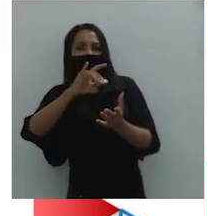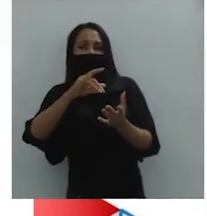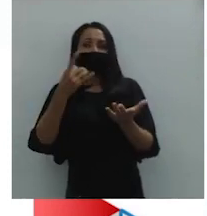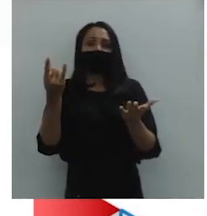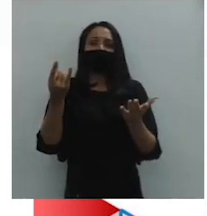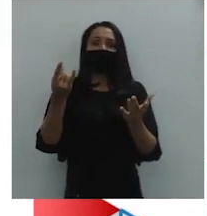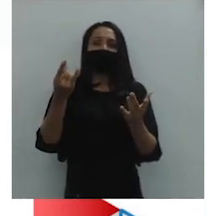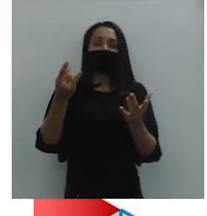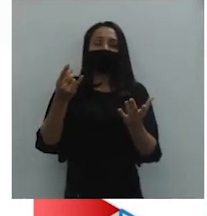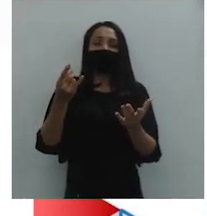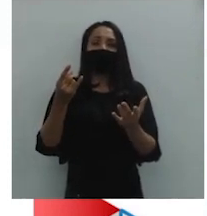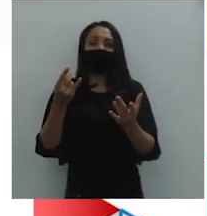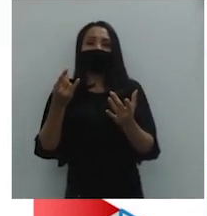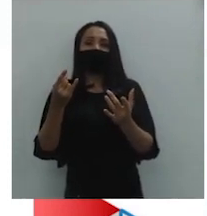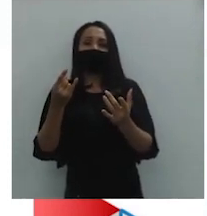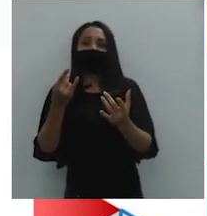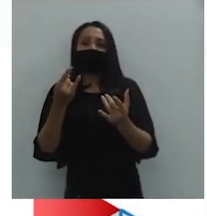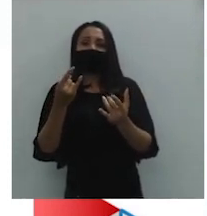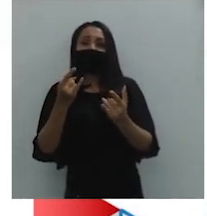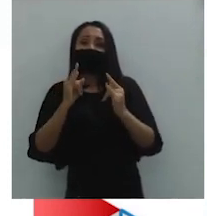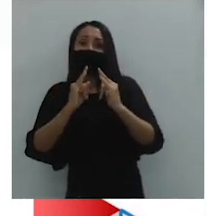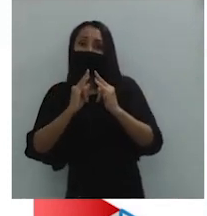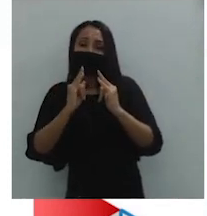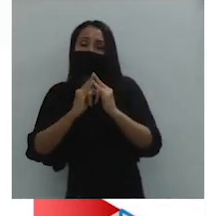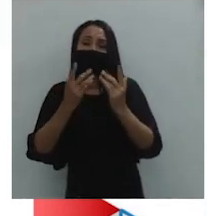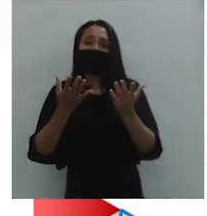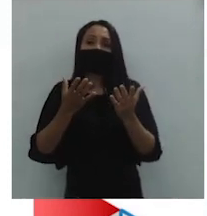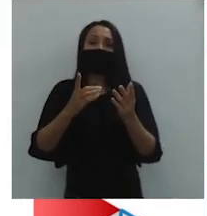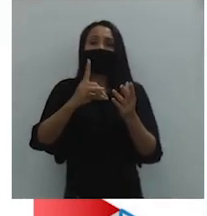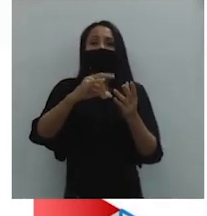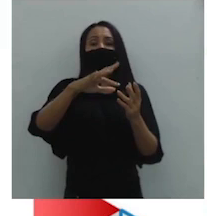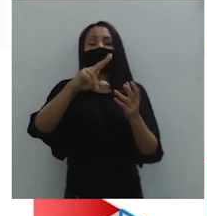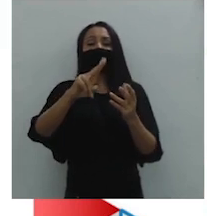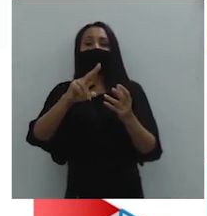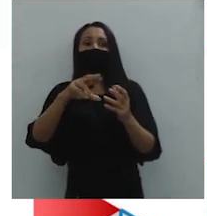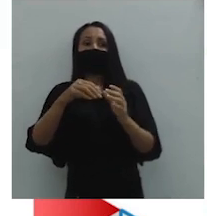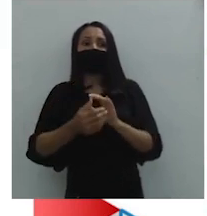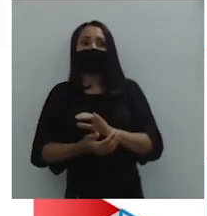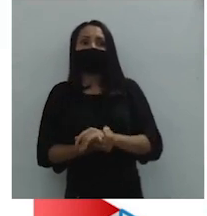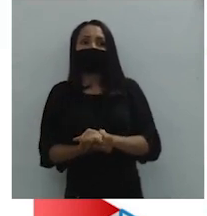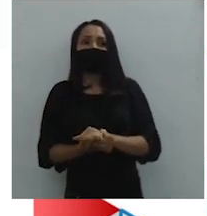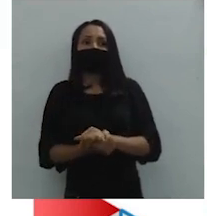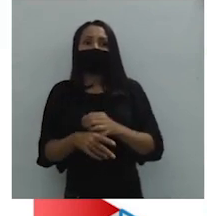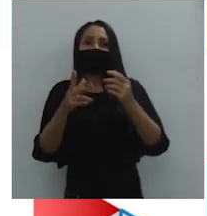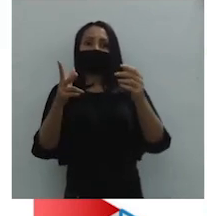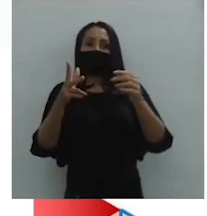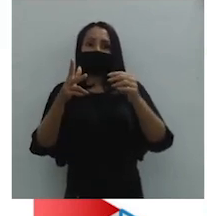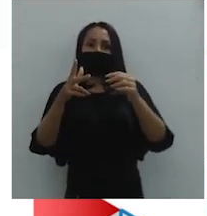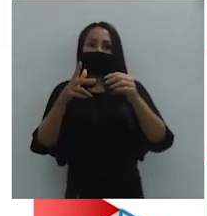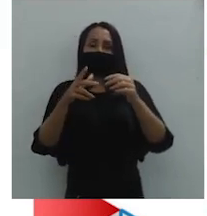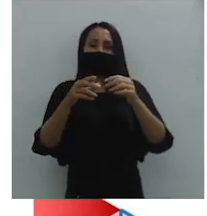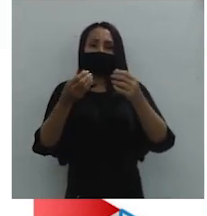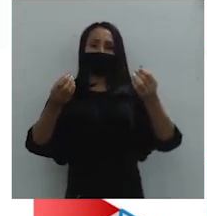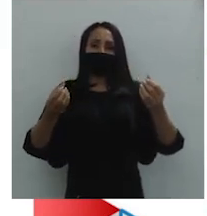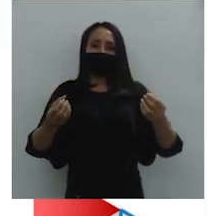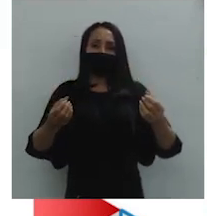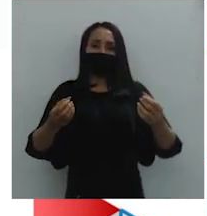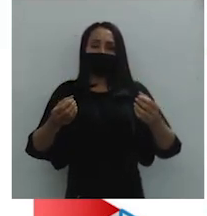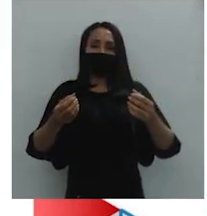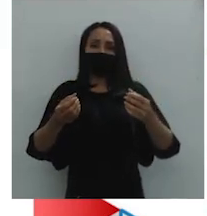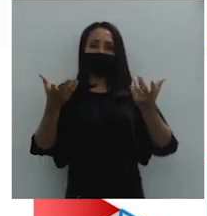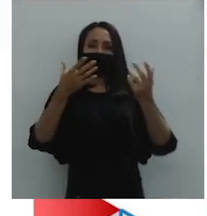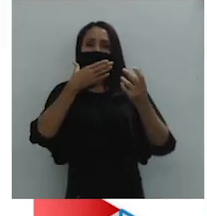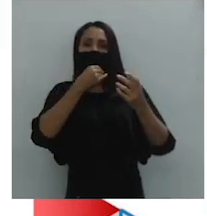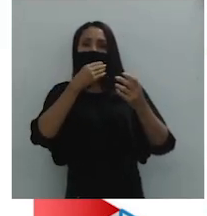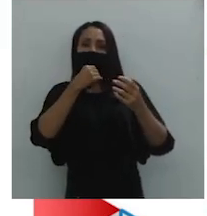o DIU, o espermicida, esterilização, ou seja, vasectomia, né? A